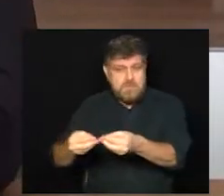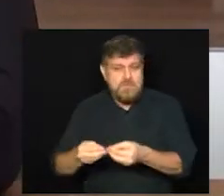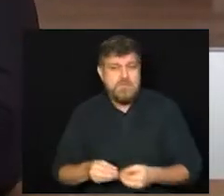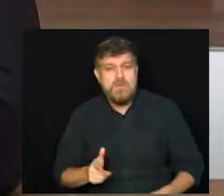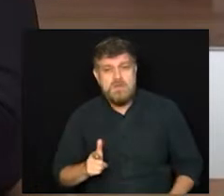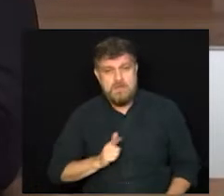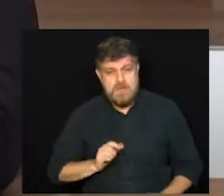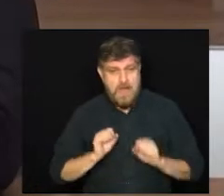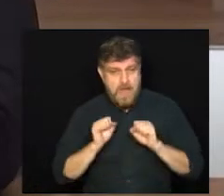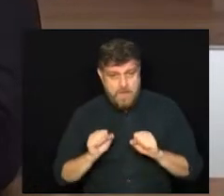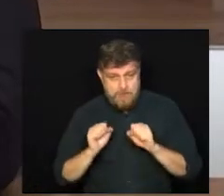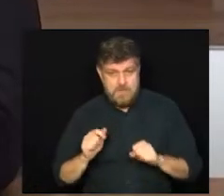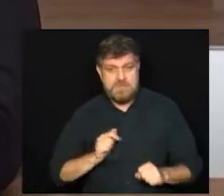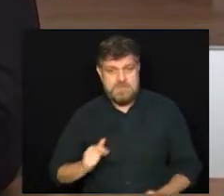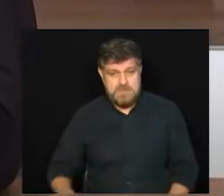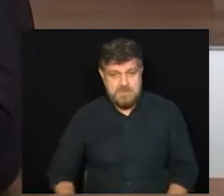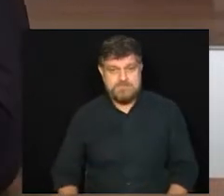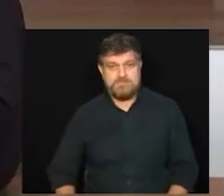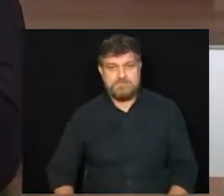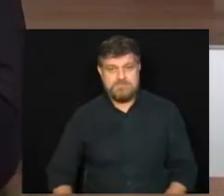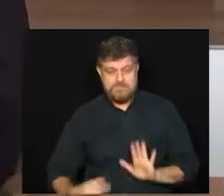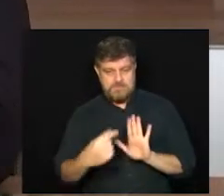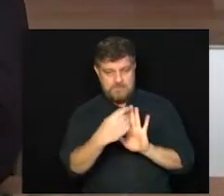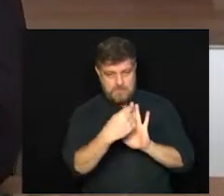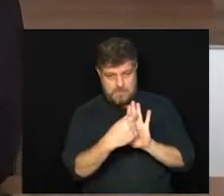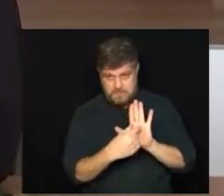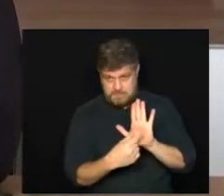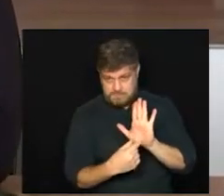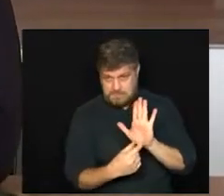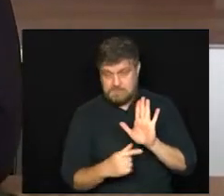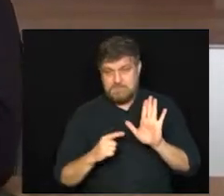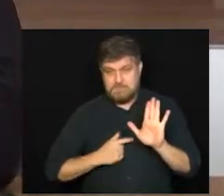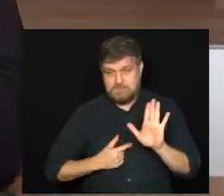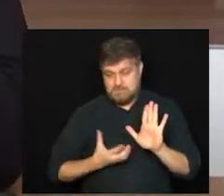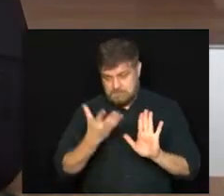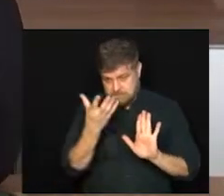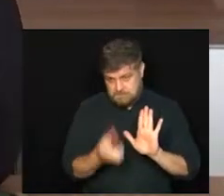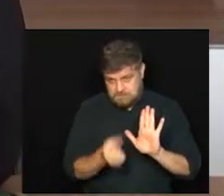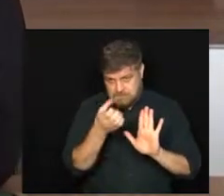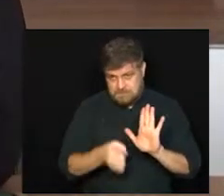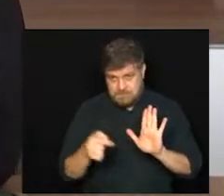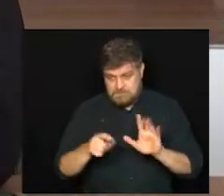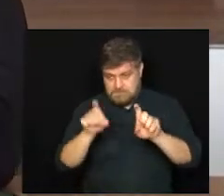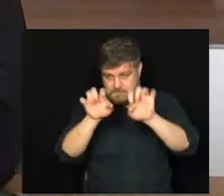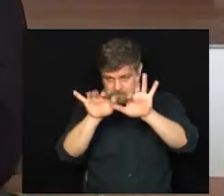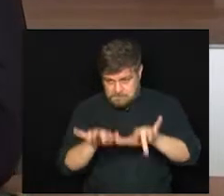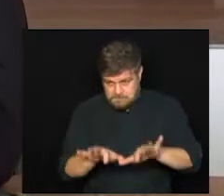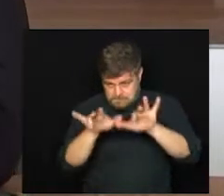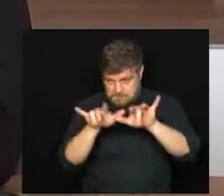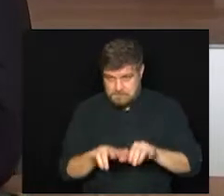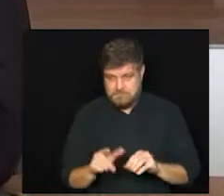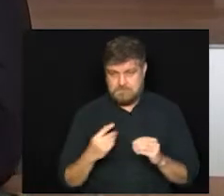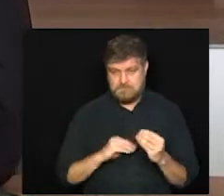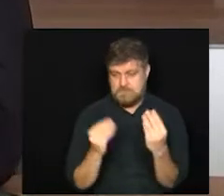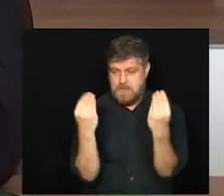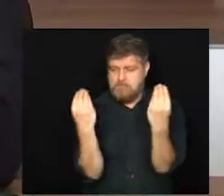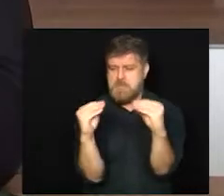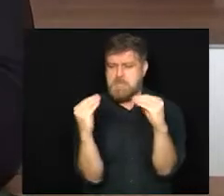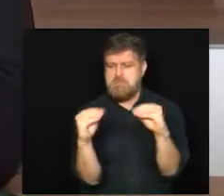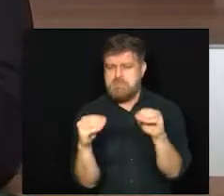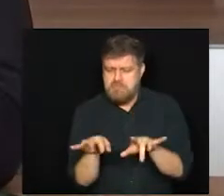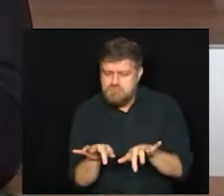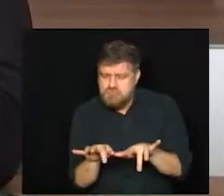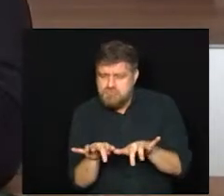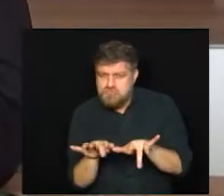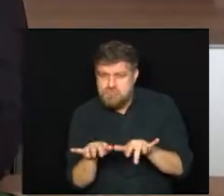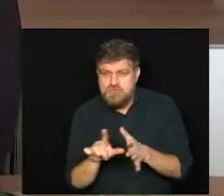fazer através do programa gerador. Você baixa o programa no seu computador e elabora a sua declaração por ali,